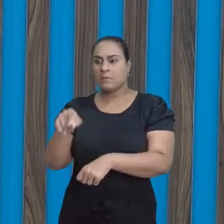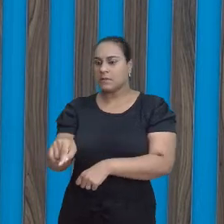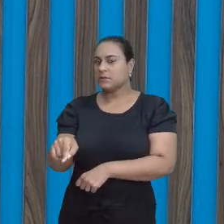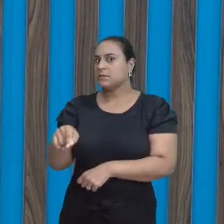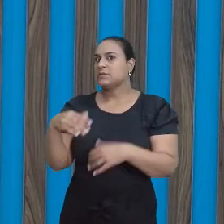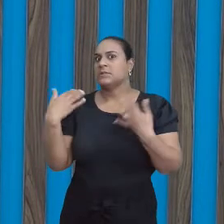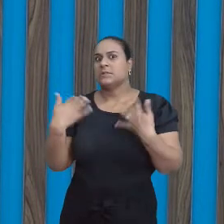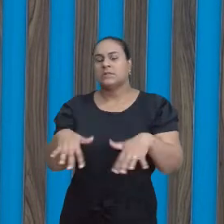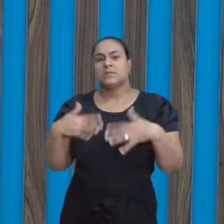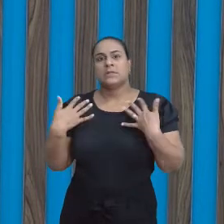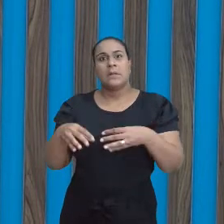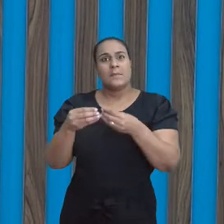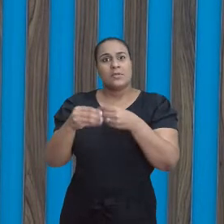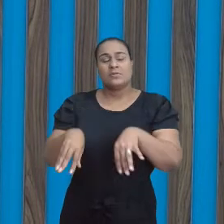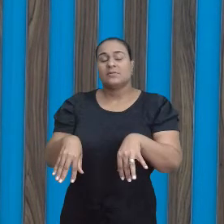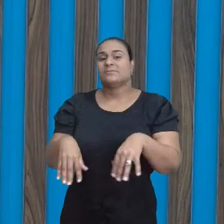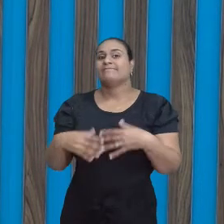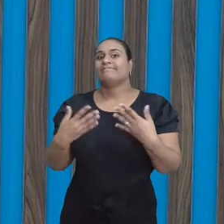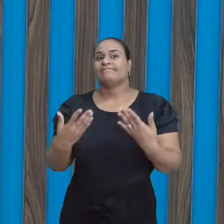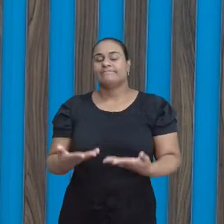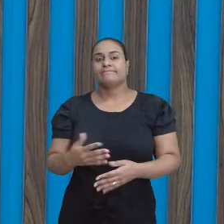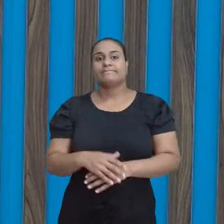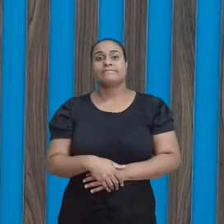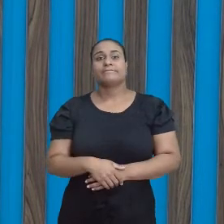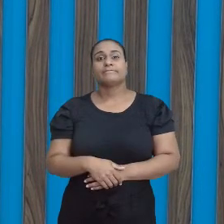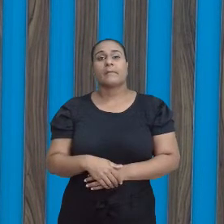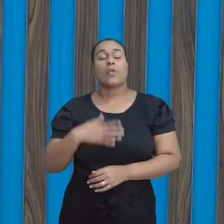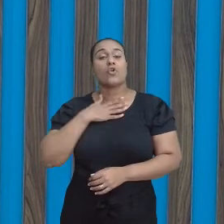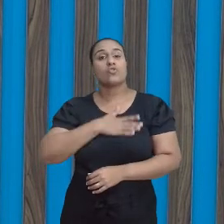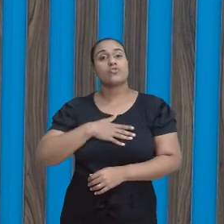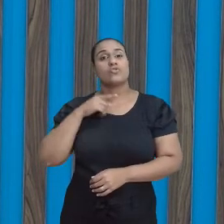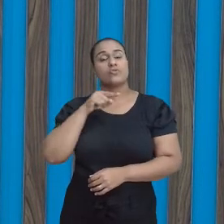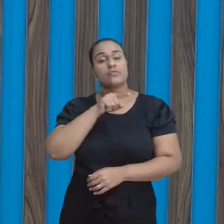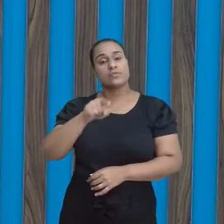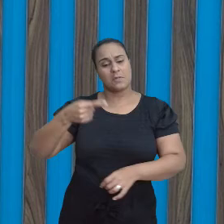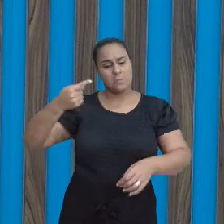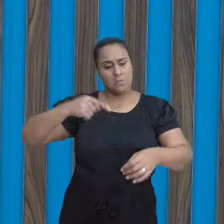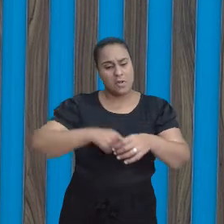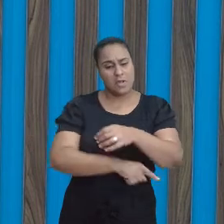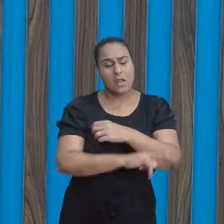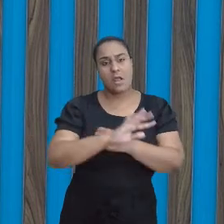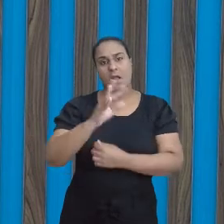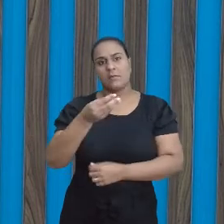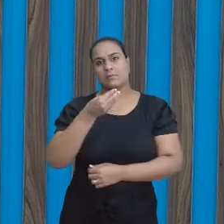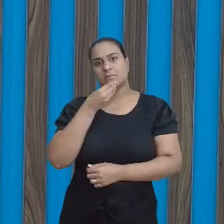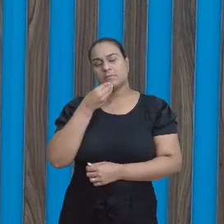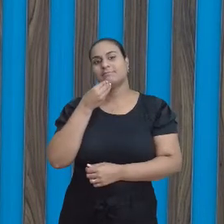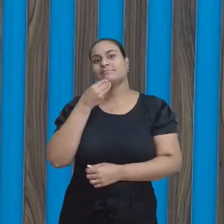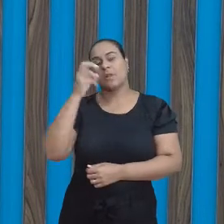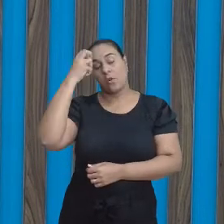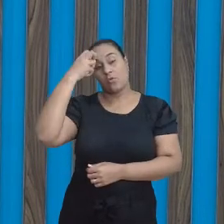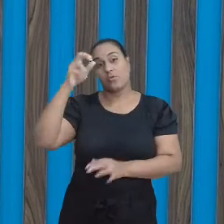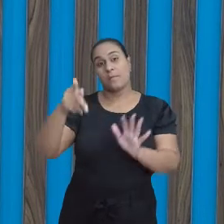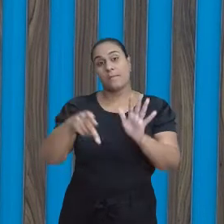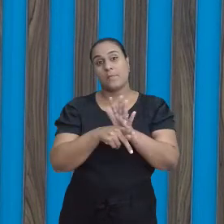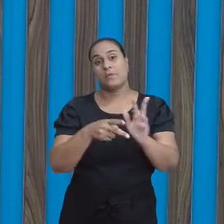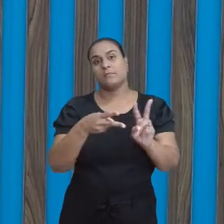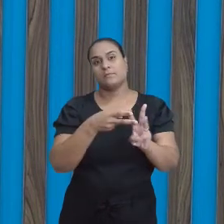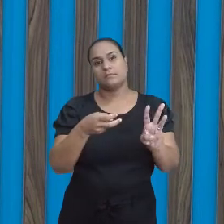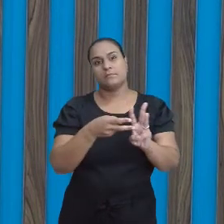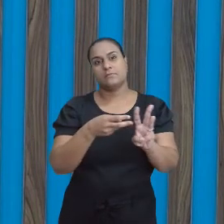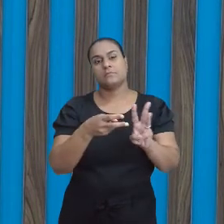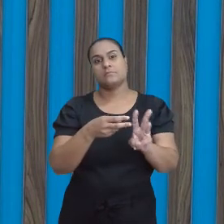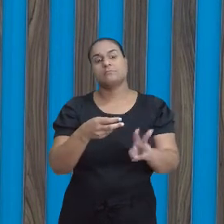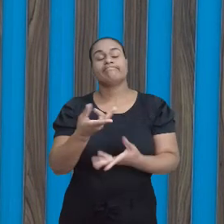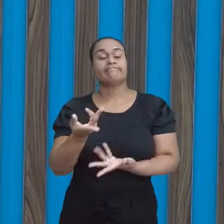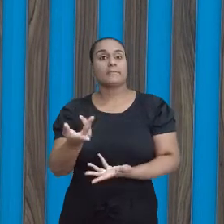são totalmente imunes, cara. Então, gostaria que vocês aprofundassem mais esse conhecimento da cultura indígena, levasse esse debate para a